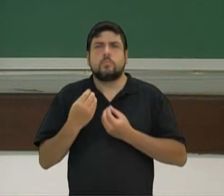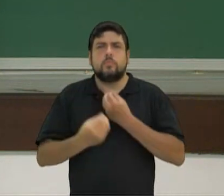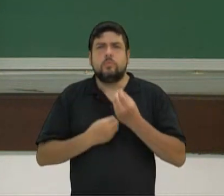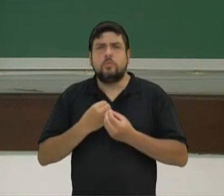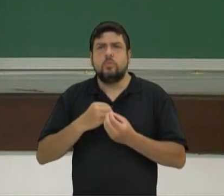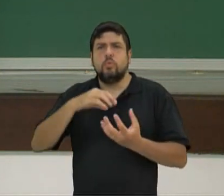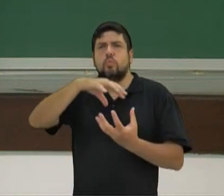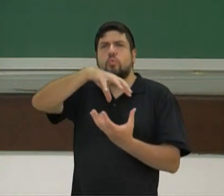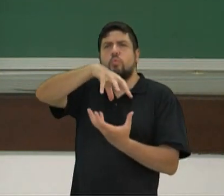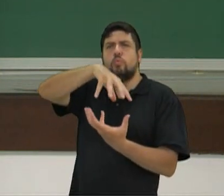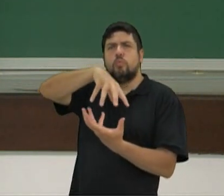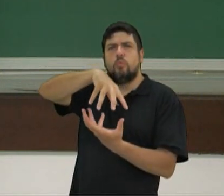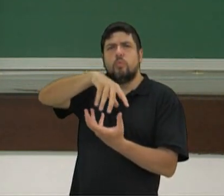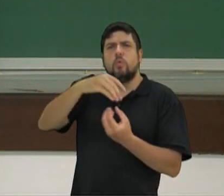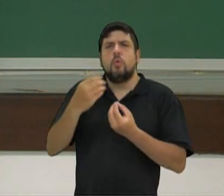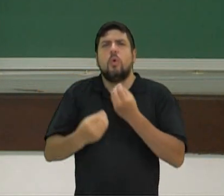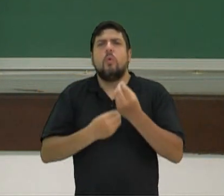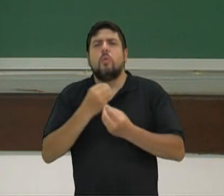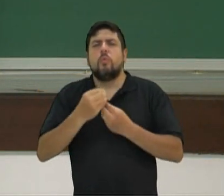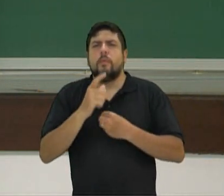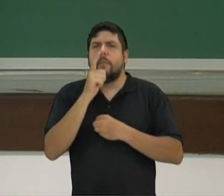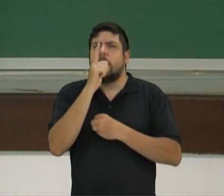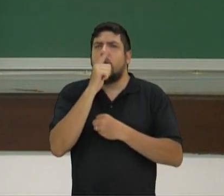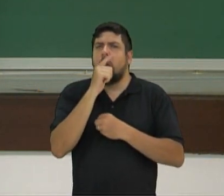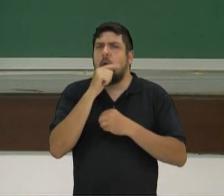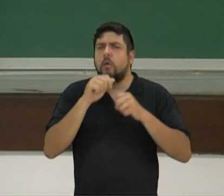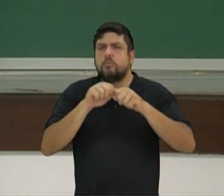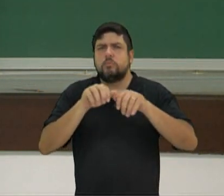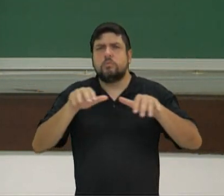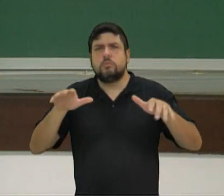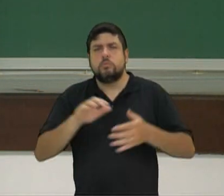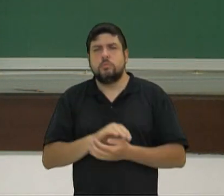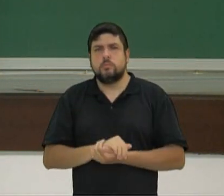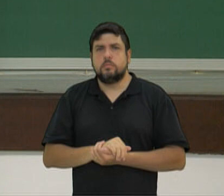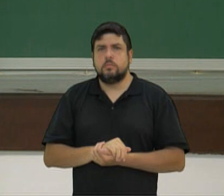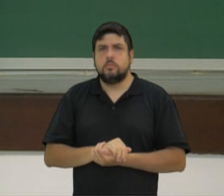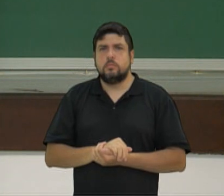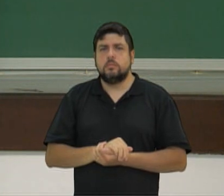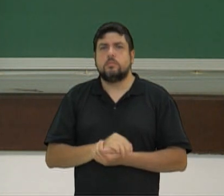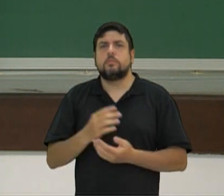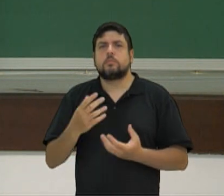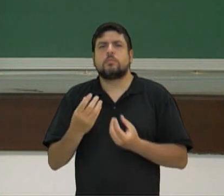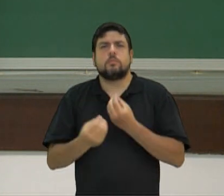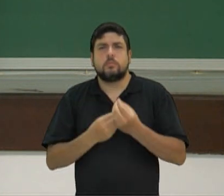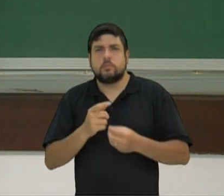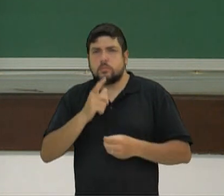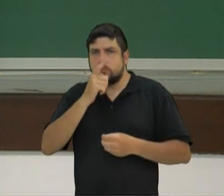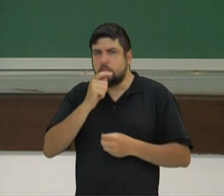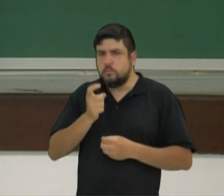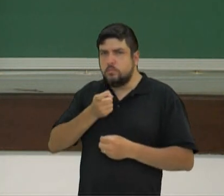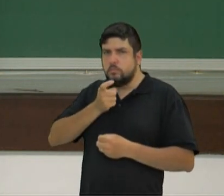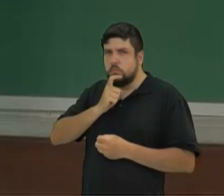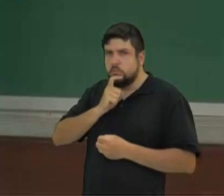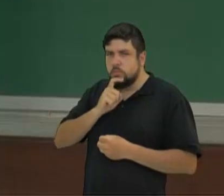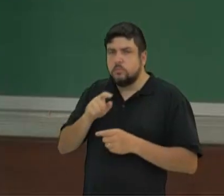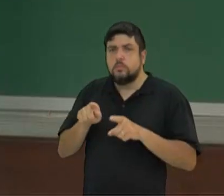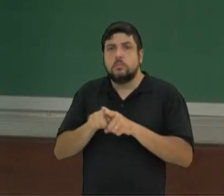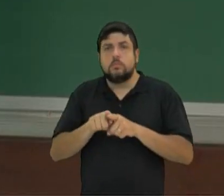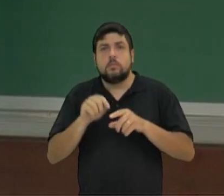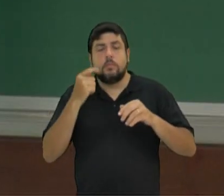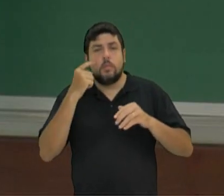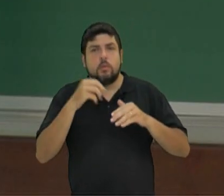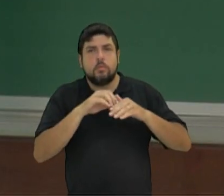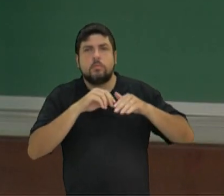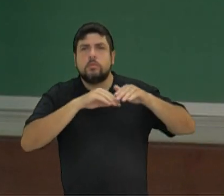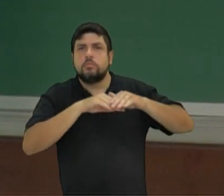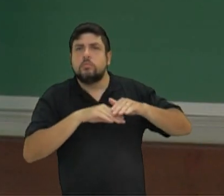água no mundo, Então, quanto nós temos de água congelada, de depósitos subterrâneos, de